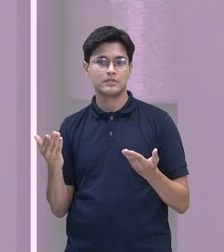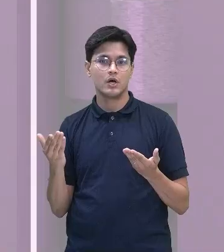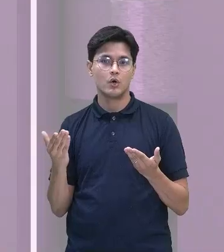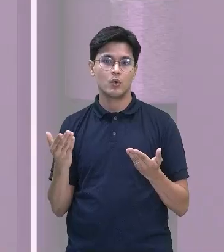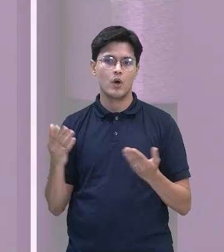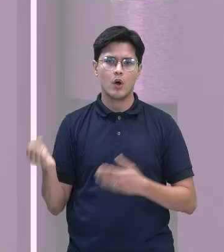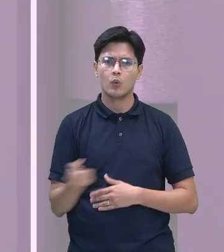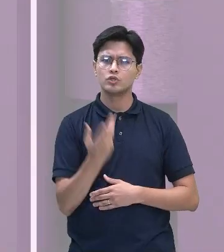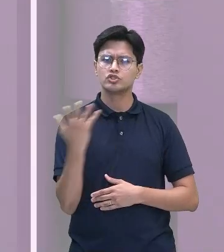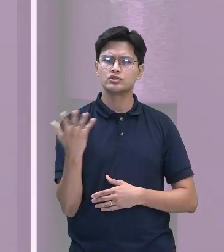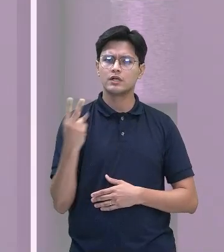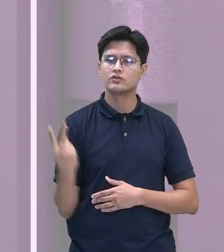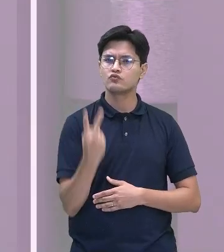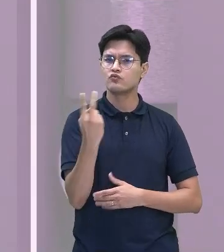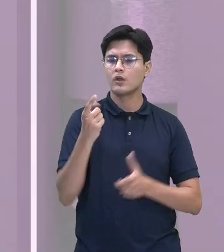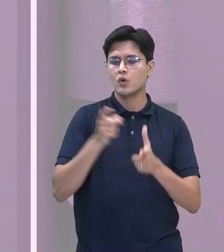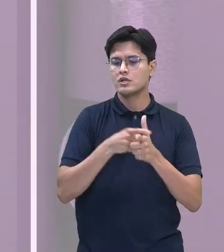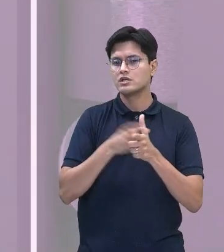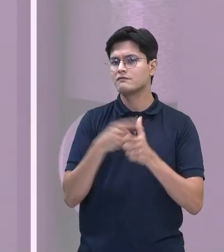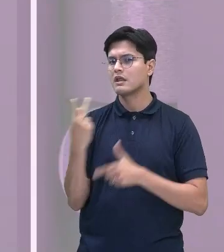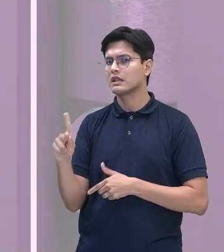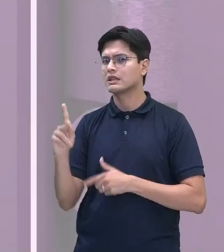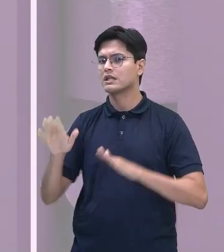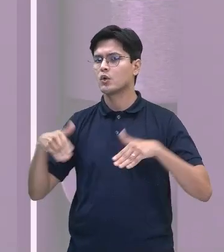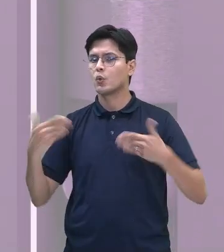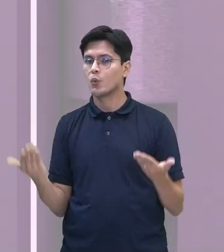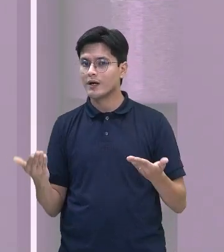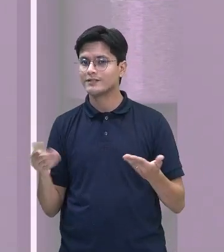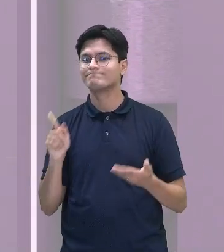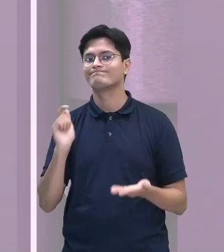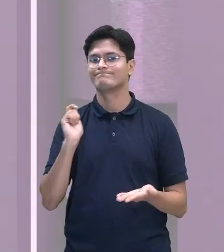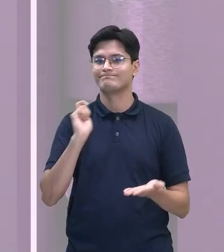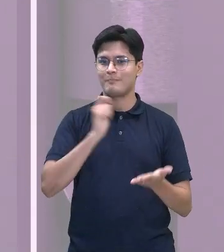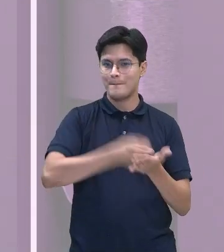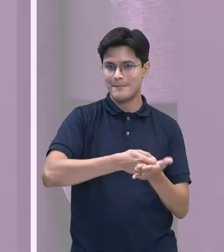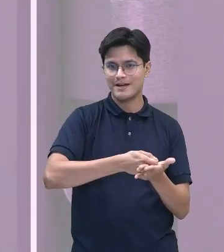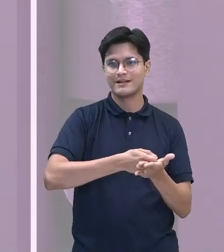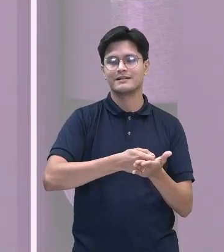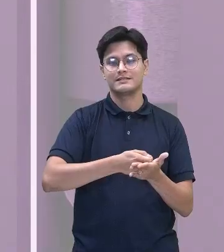nós apresentamos para você, né, ele irá pagar um valor de